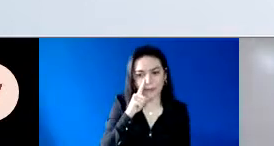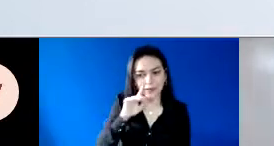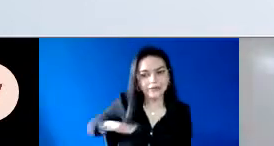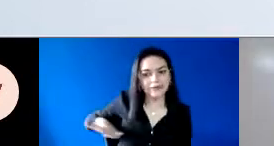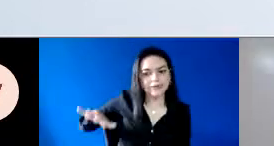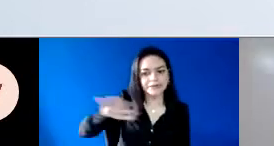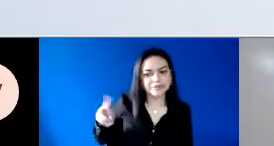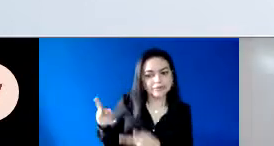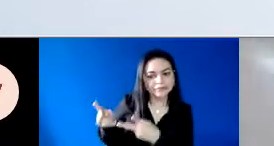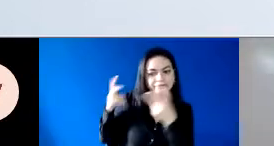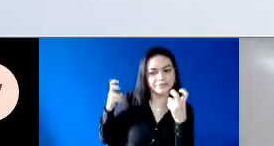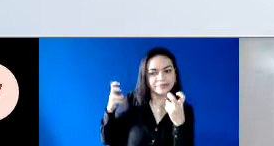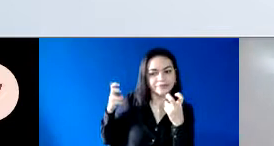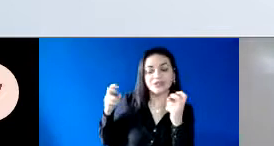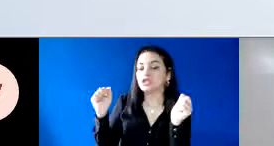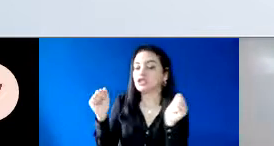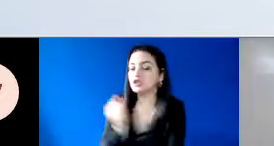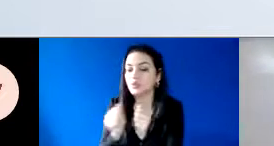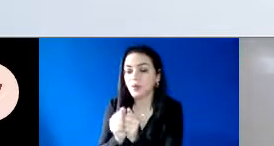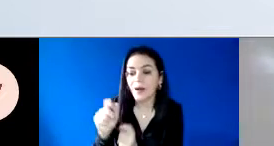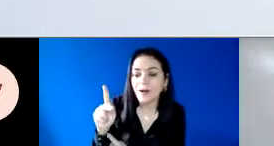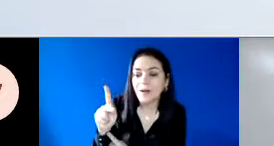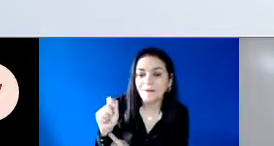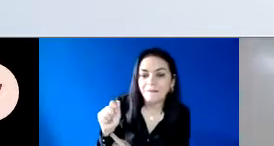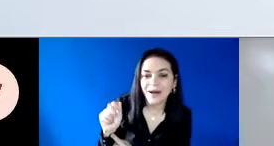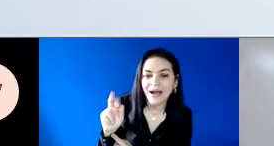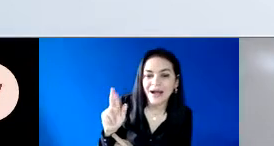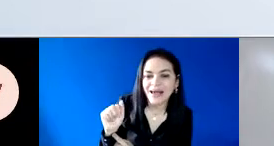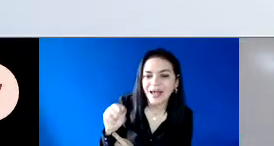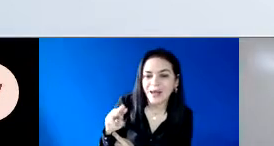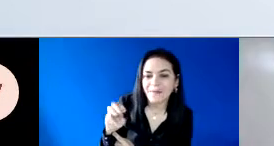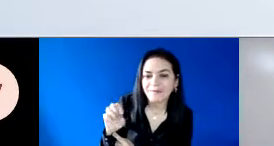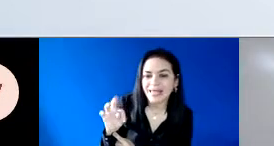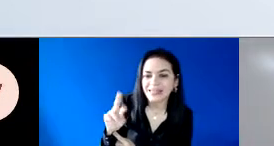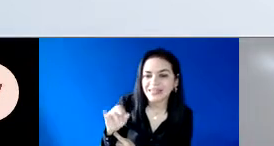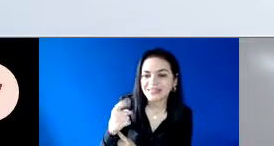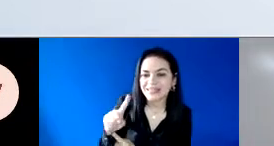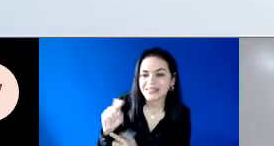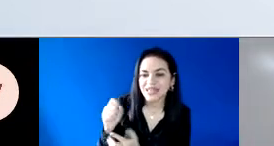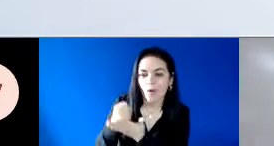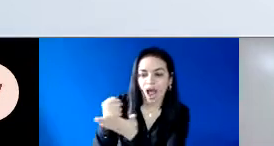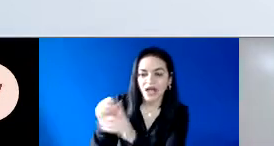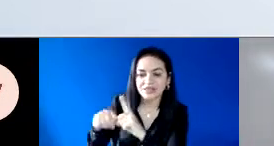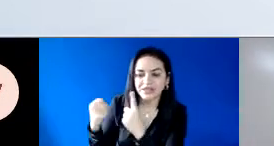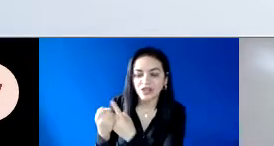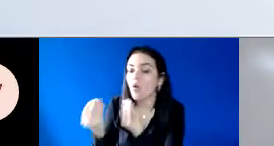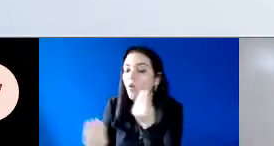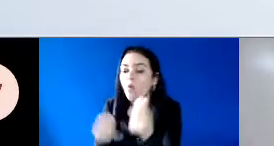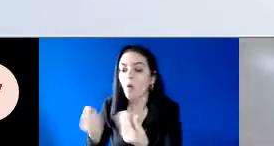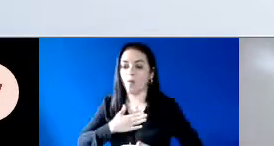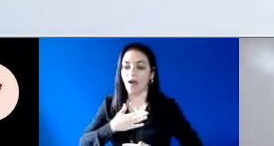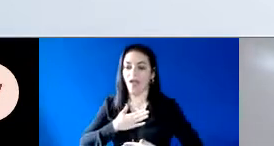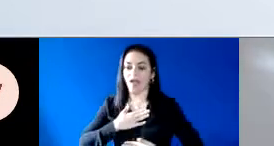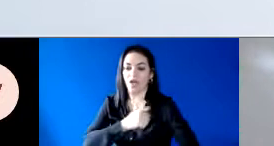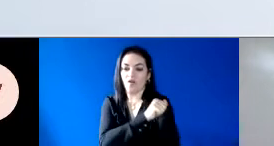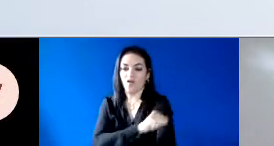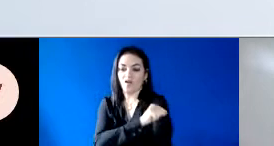demografia de risco, nós temos que ter parametrização assistencial. Como é que eu estou trabalhando Eu sou enfermeiro da Estratégia de Saúde da